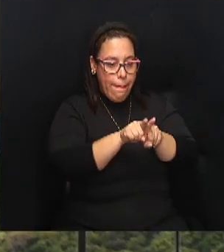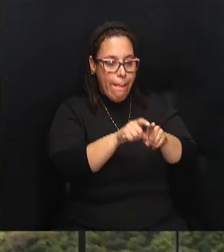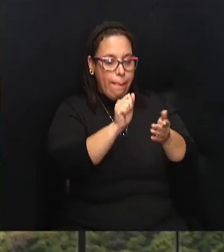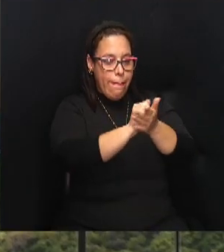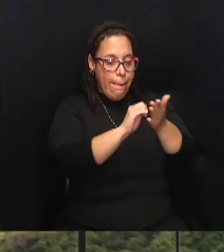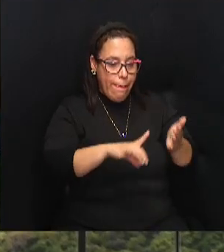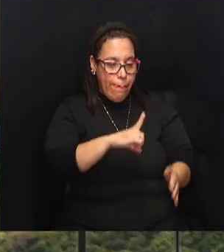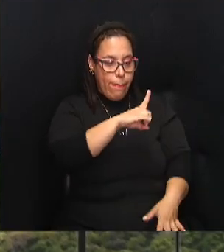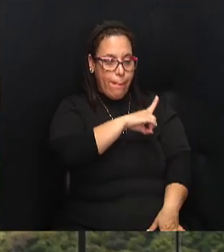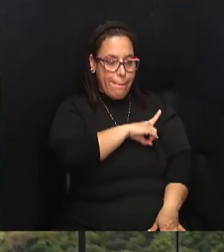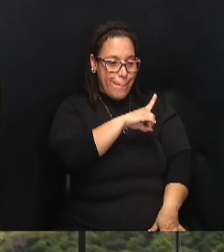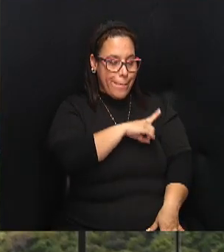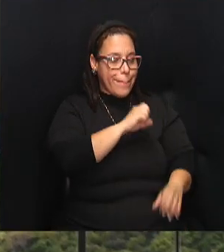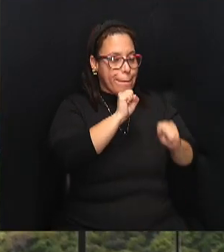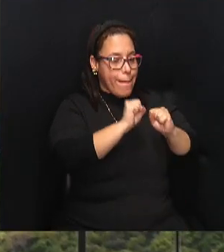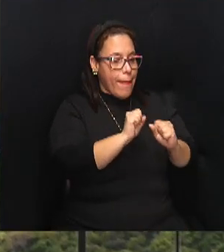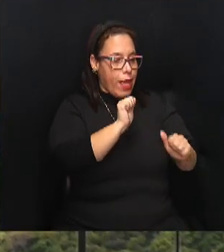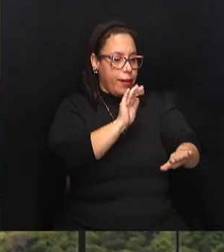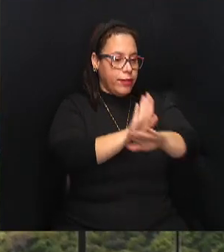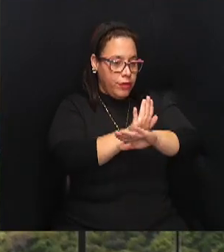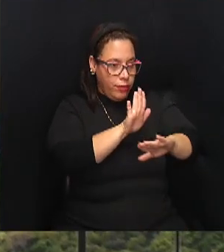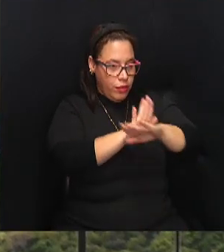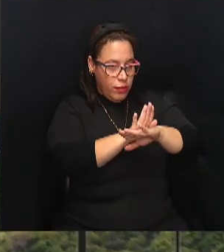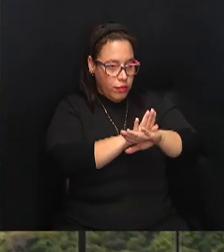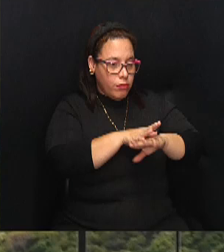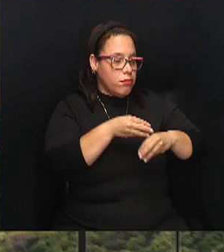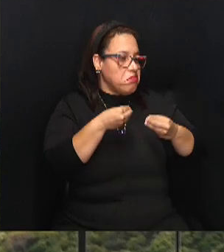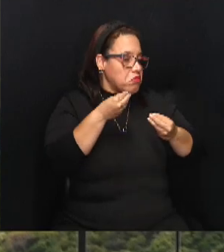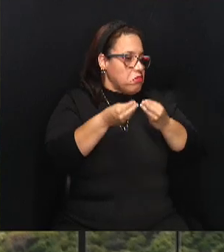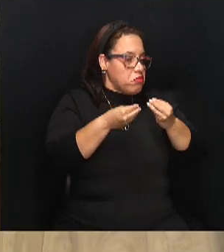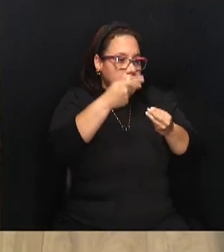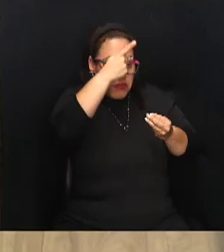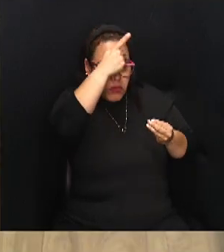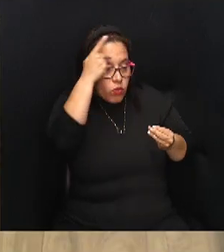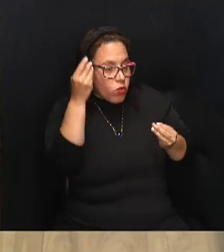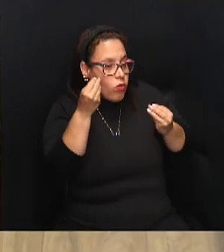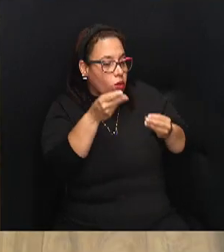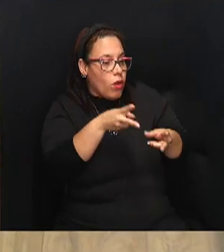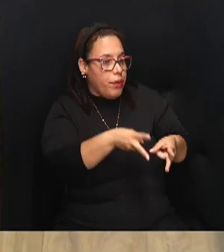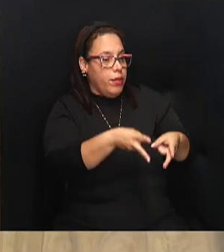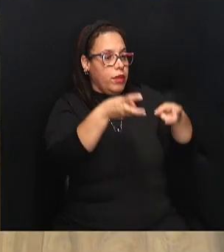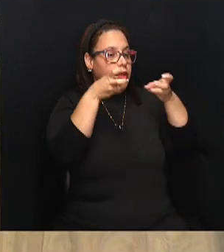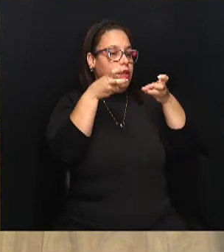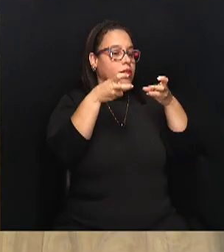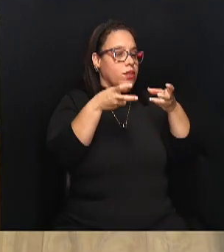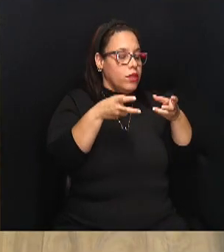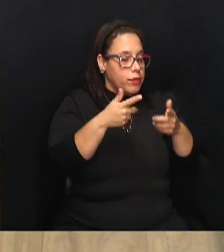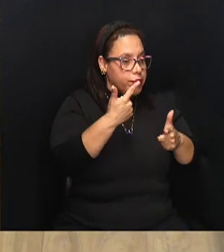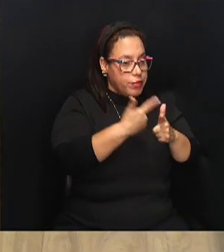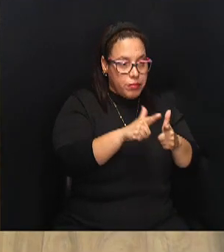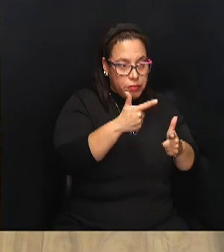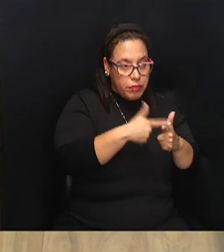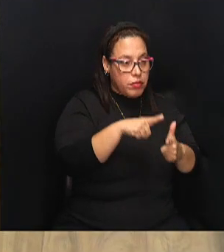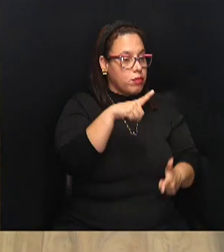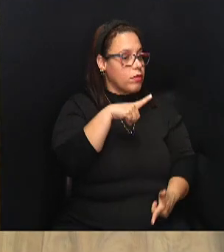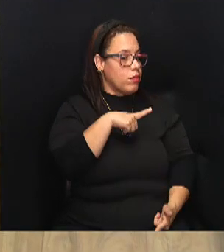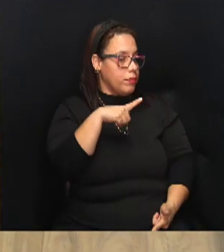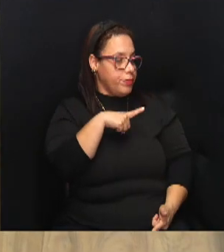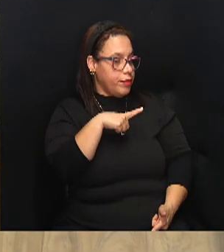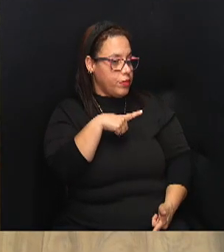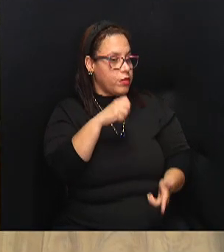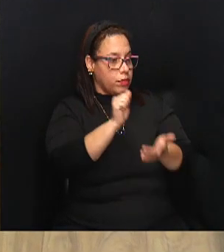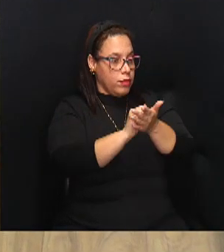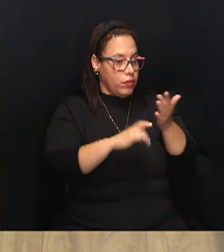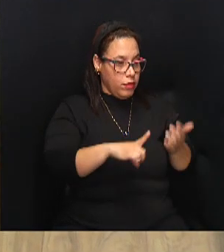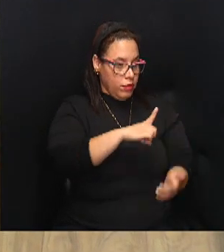Atividade delegada pode auxiliar de que maneira essas pessoas? Como que você enxerga este problema que nós temos e a